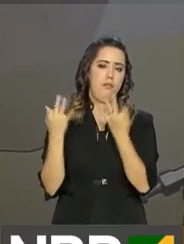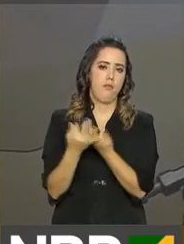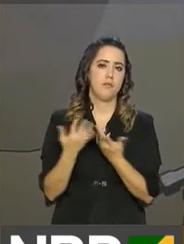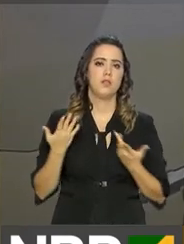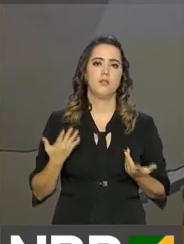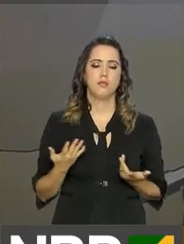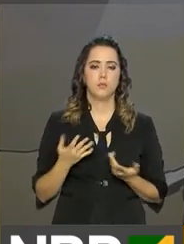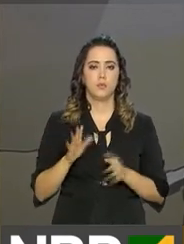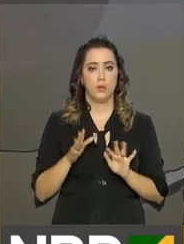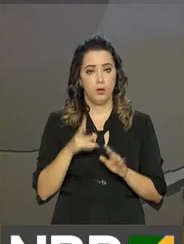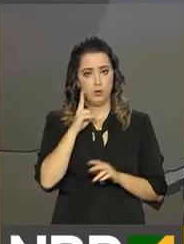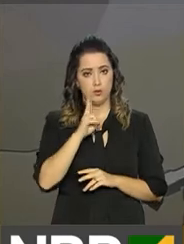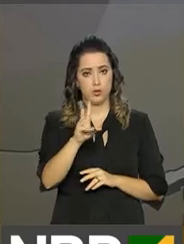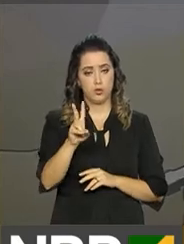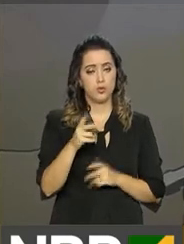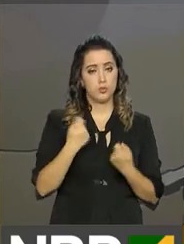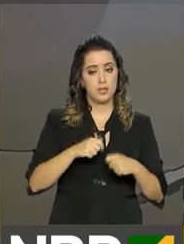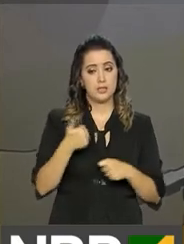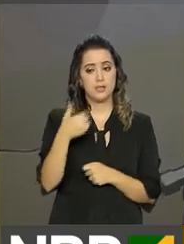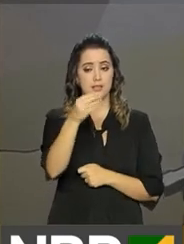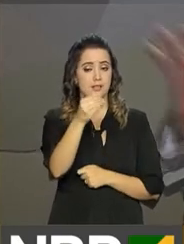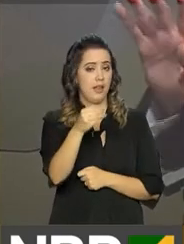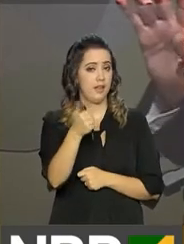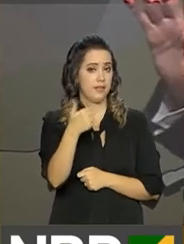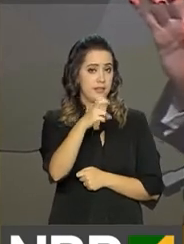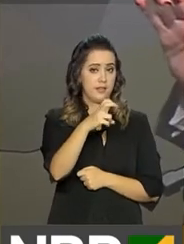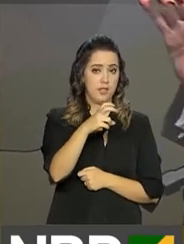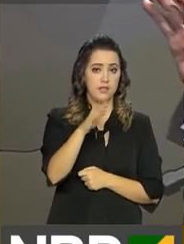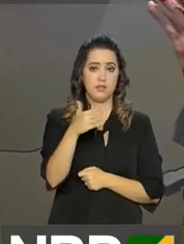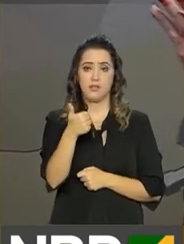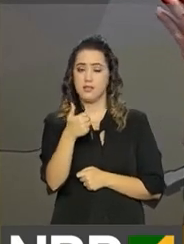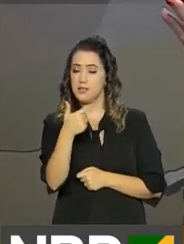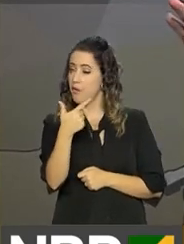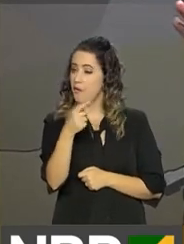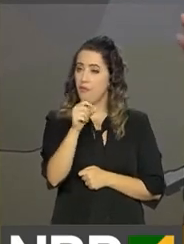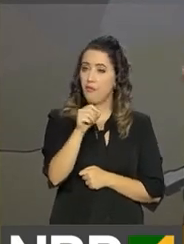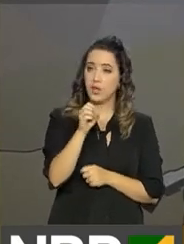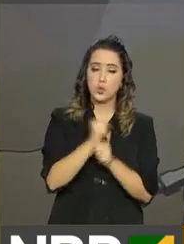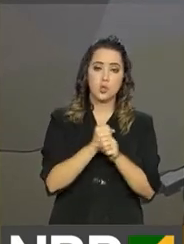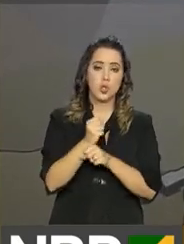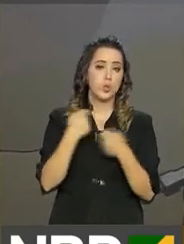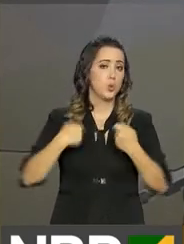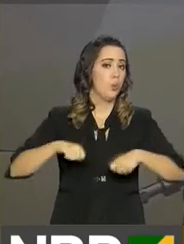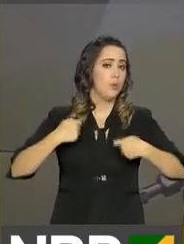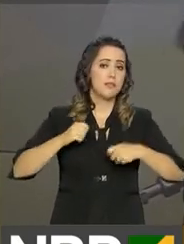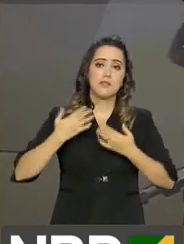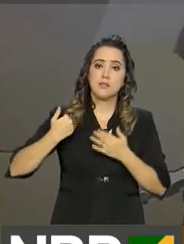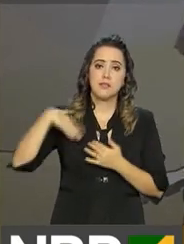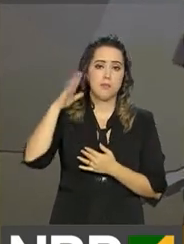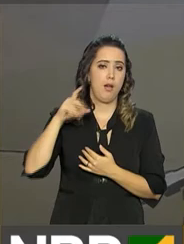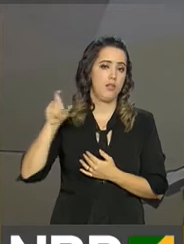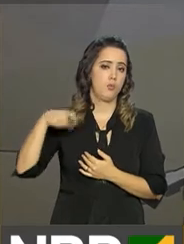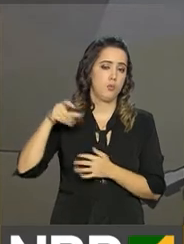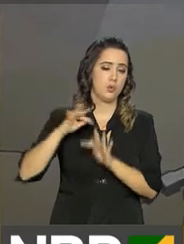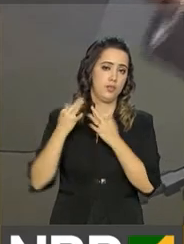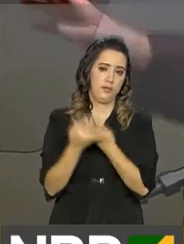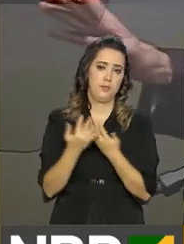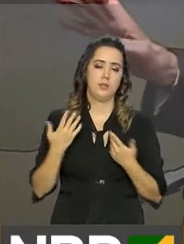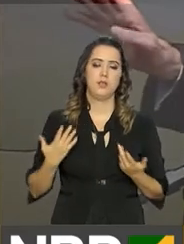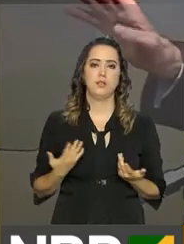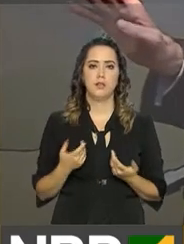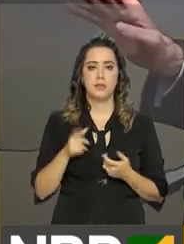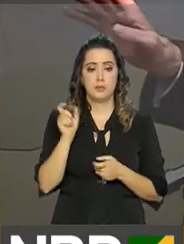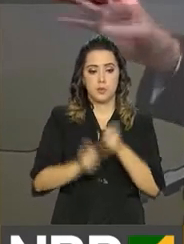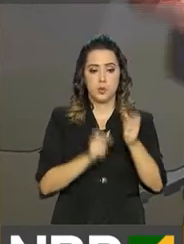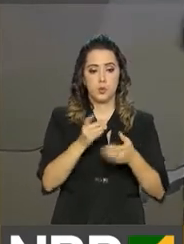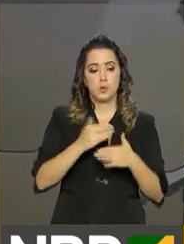é que daqui a 10, 15, 20 anos não seja mais necessário o Bolsa Família. Quer dizer, as pessoas tenham progredido tanto que o Bolsa Família não se